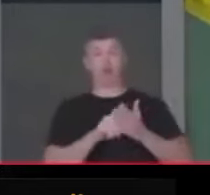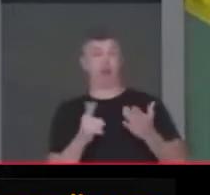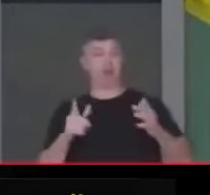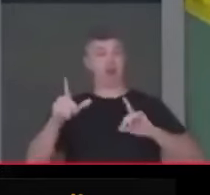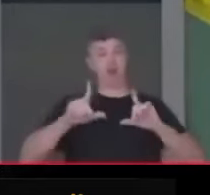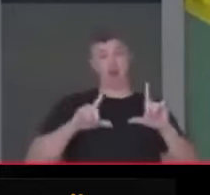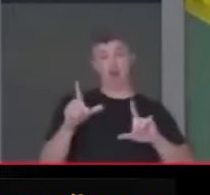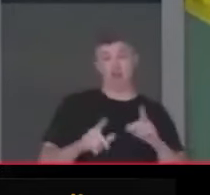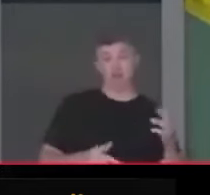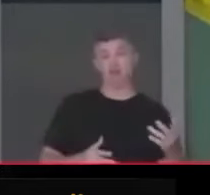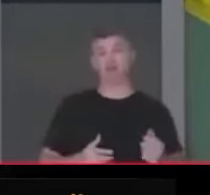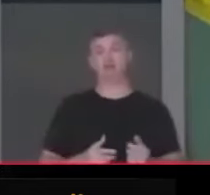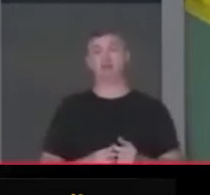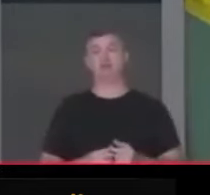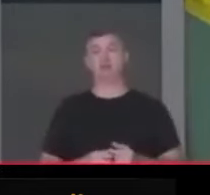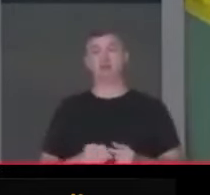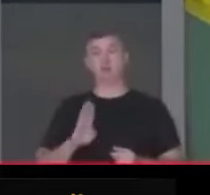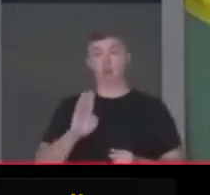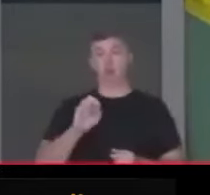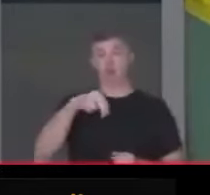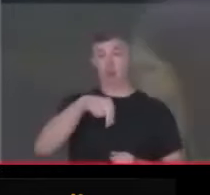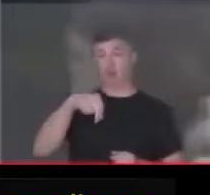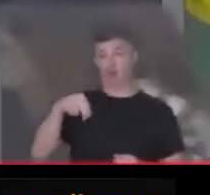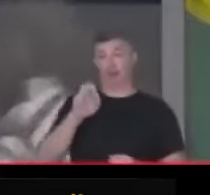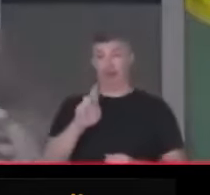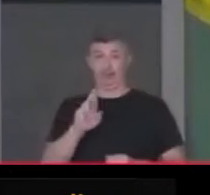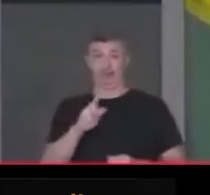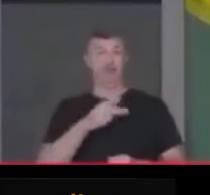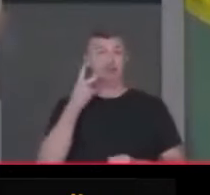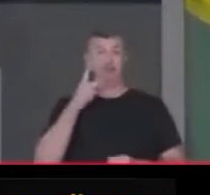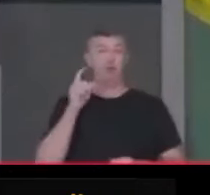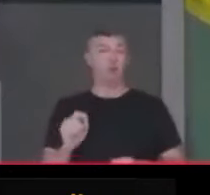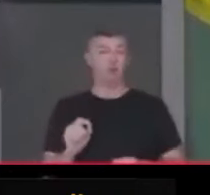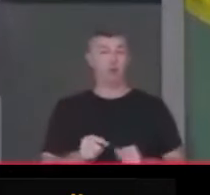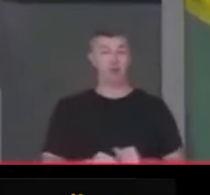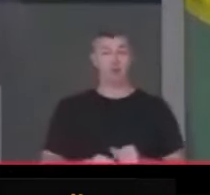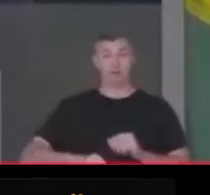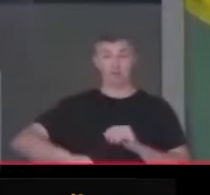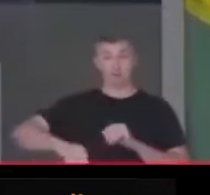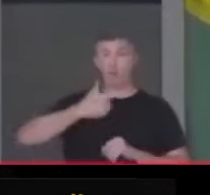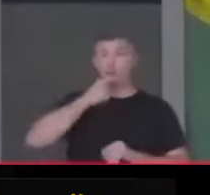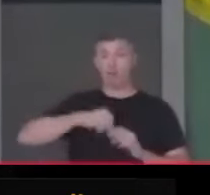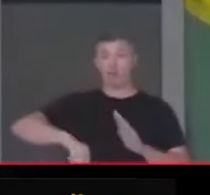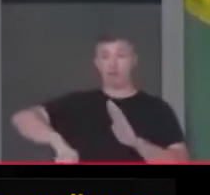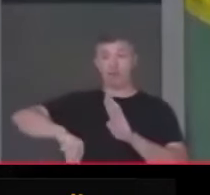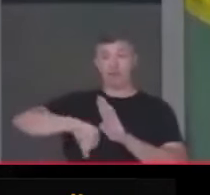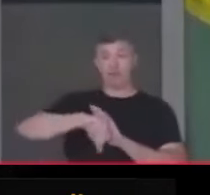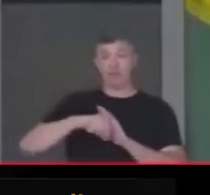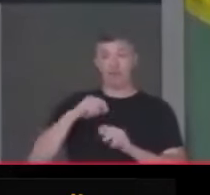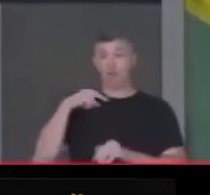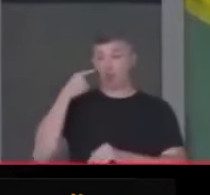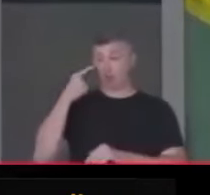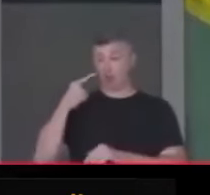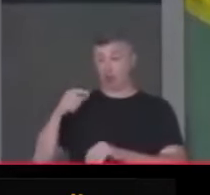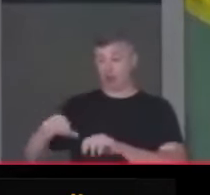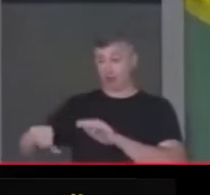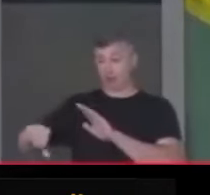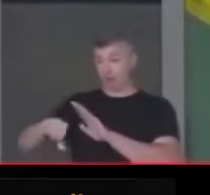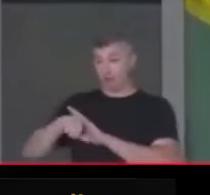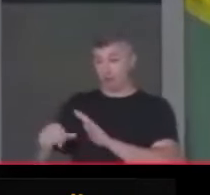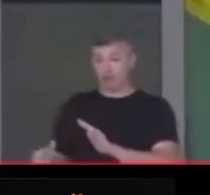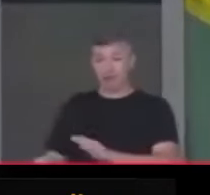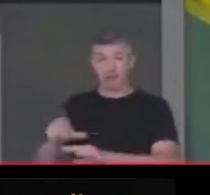noticiários, através de Bonner, disse que o criminoso esteve horas antes do crime